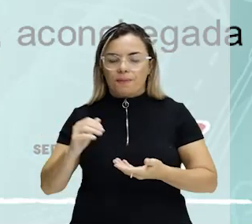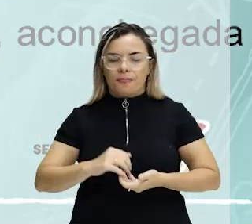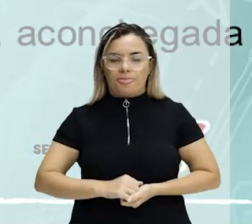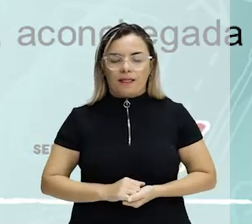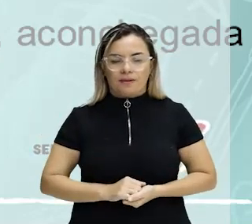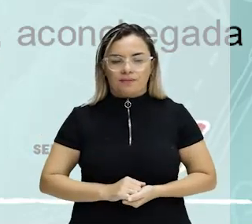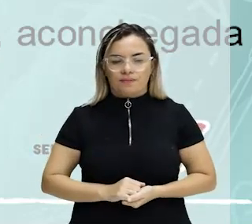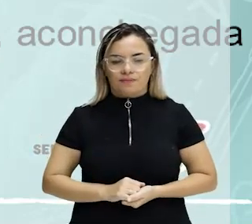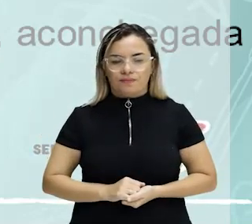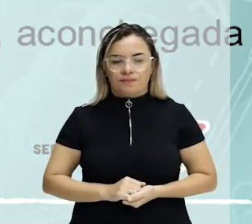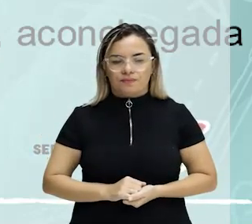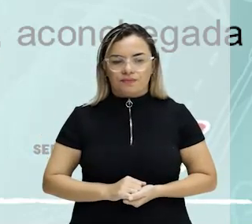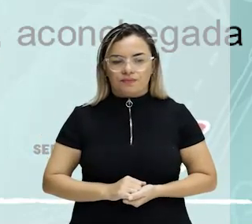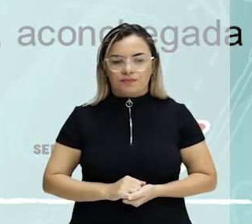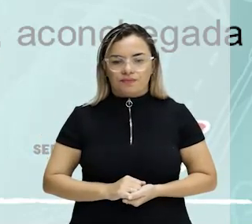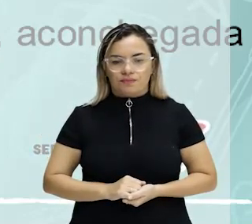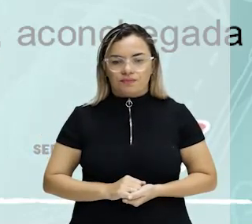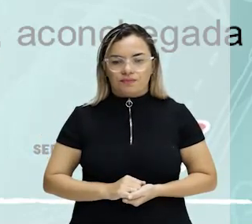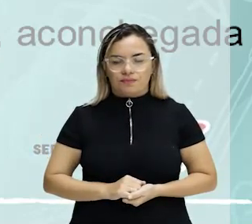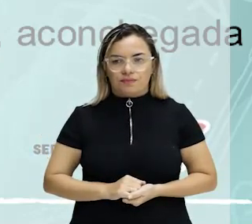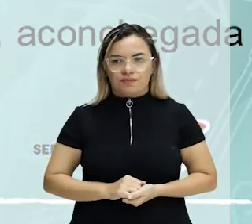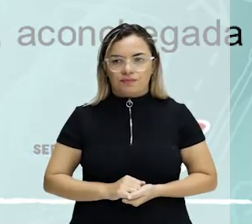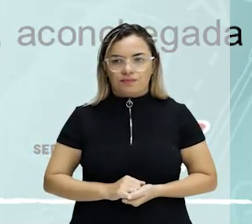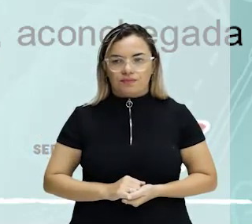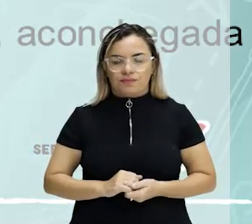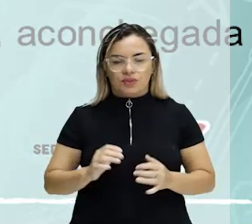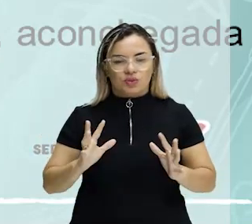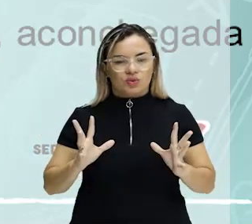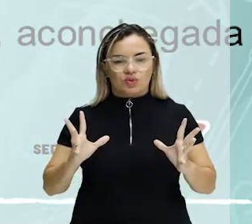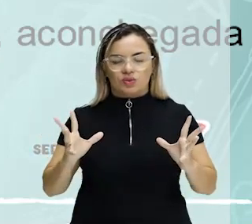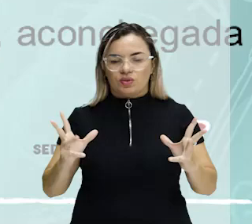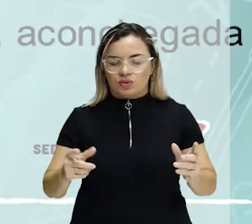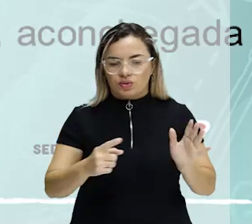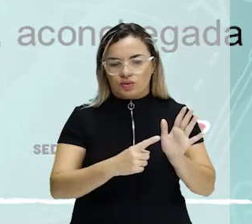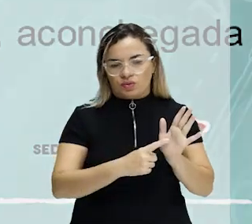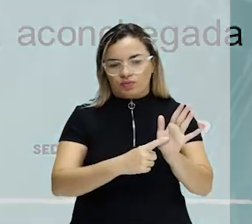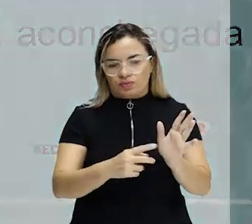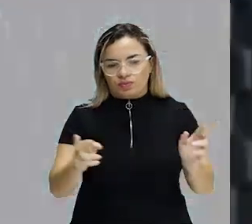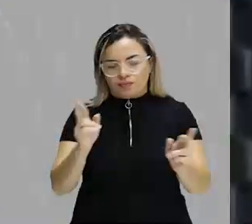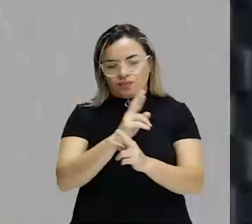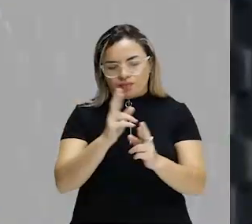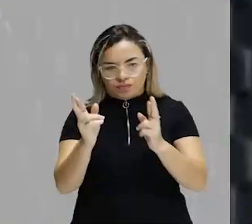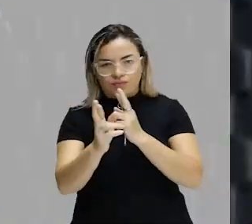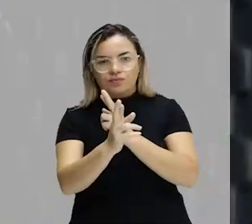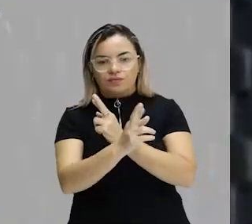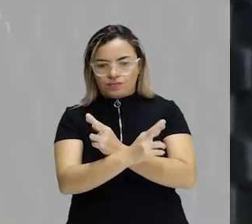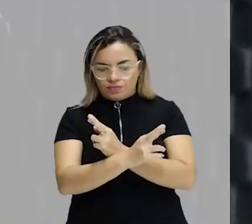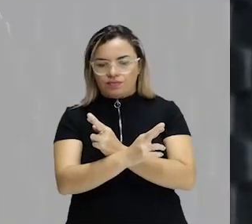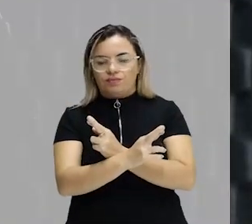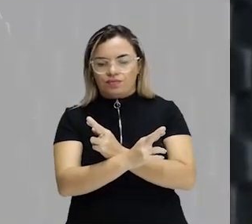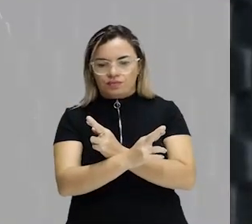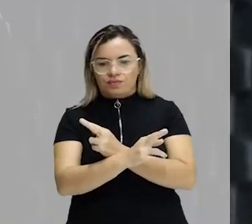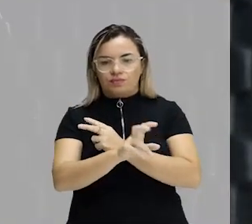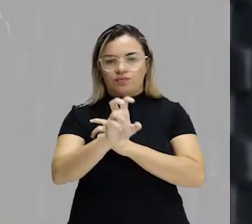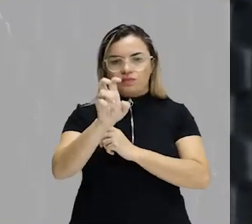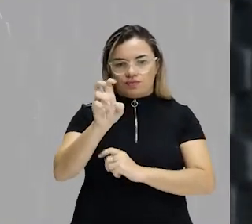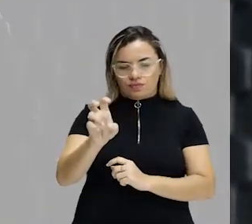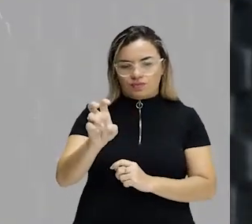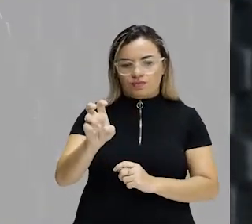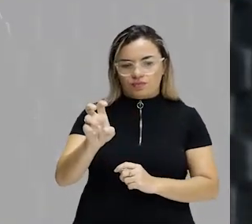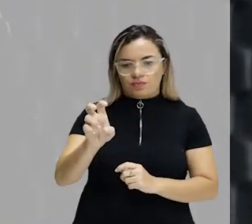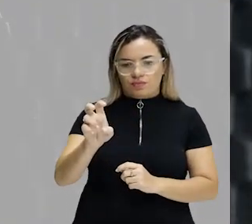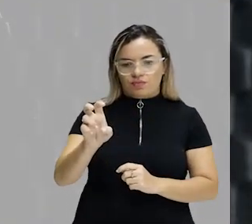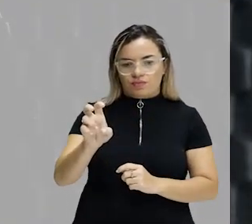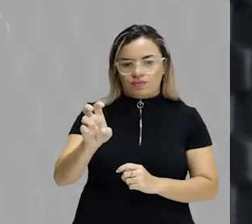Agora, todos apresentam esse mesmo tipo de relação. Então, você vai ver aqui as 5